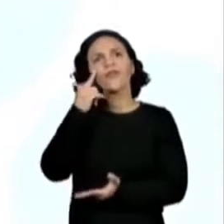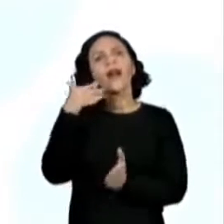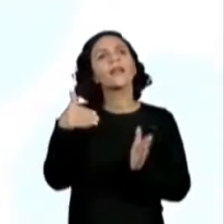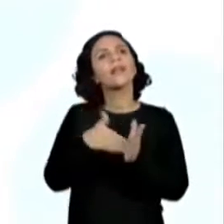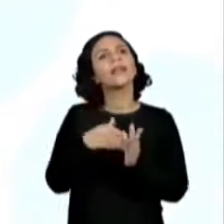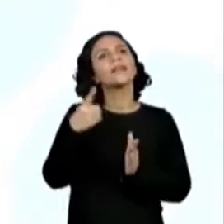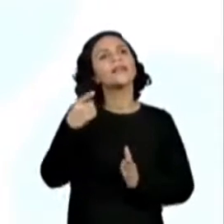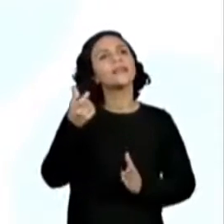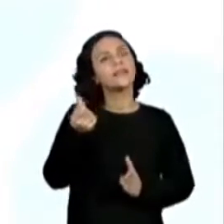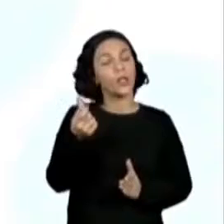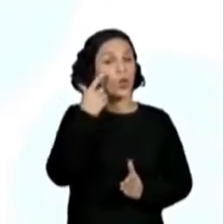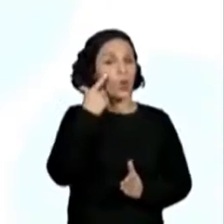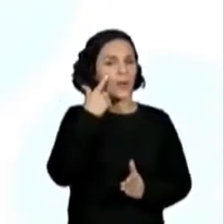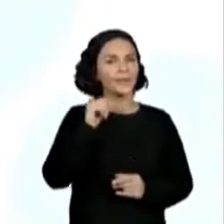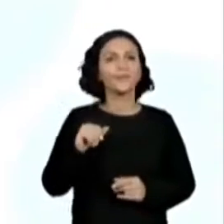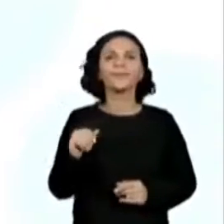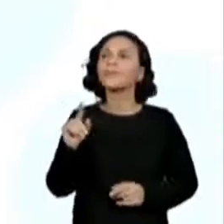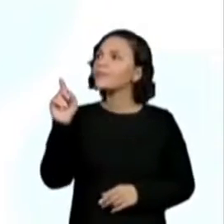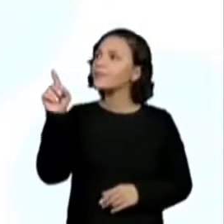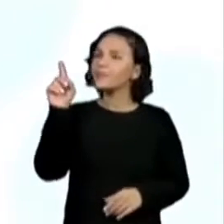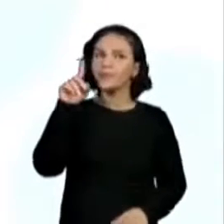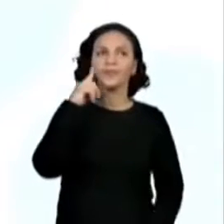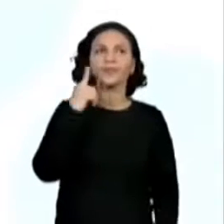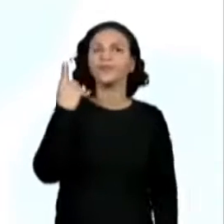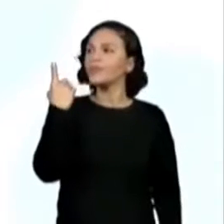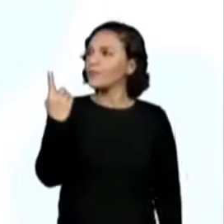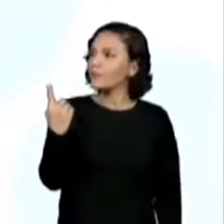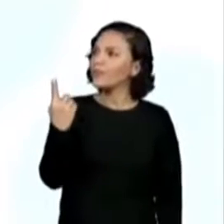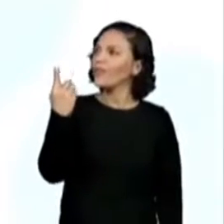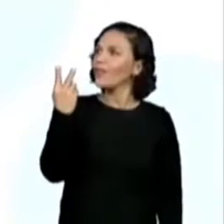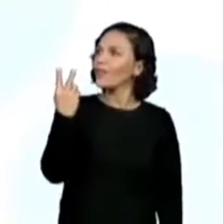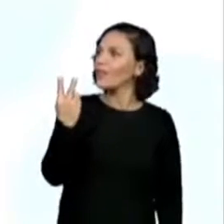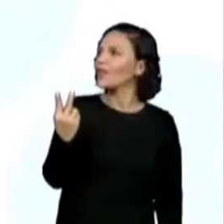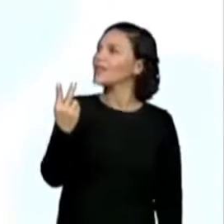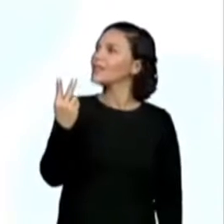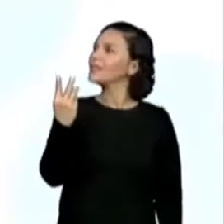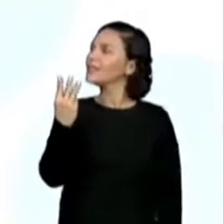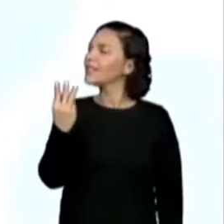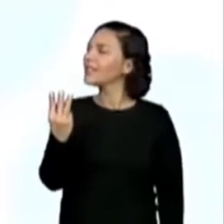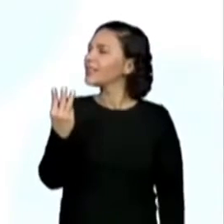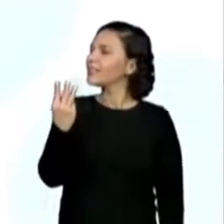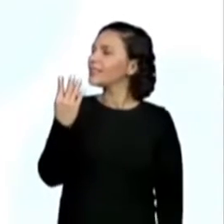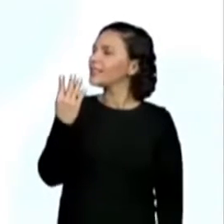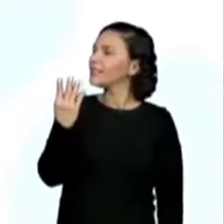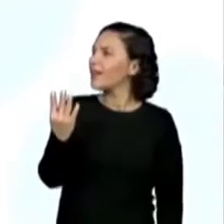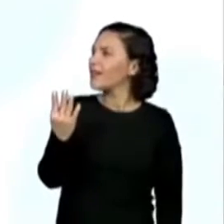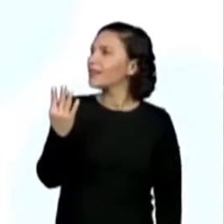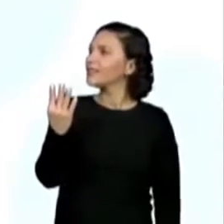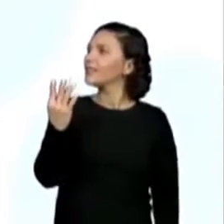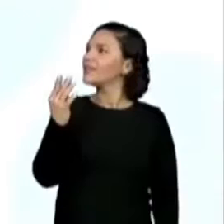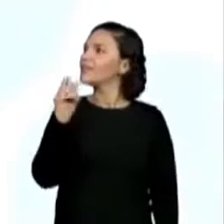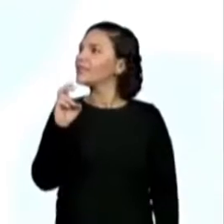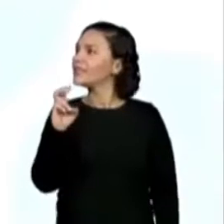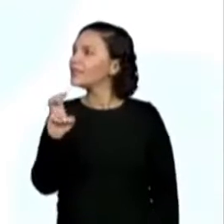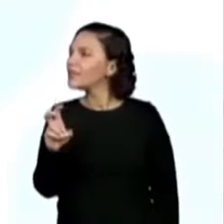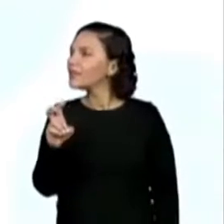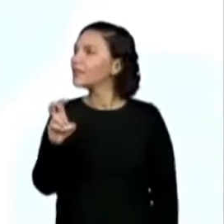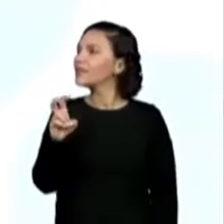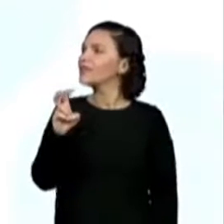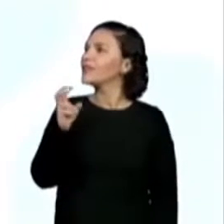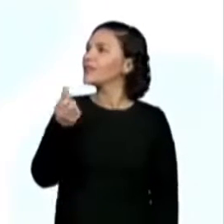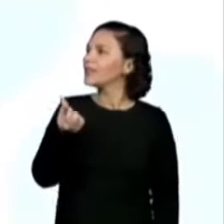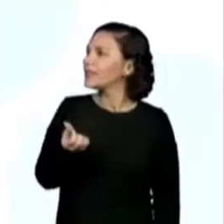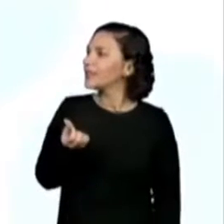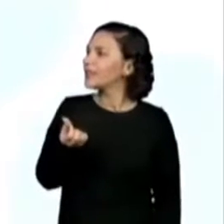16 com o quadro? Então vamos lá. 1, 2, 3, 4,